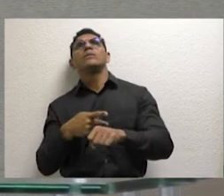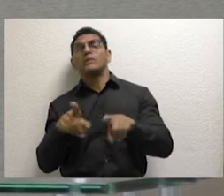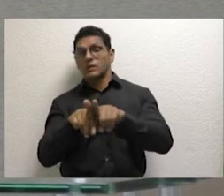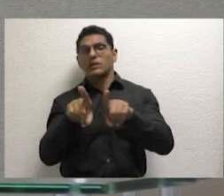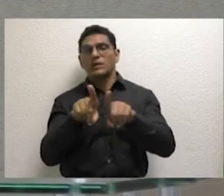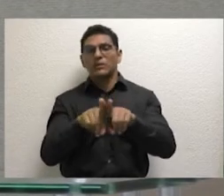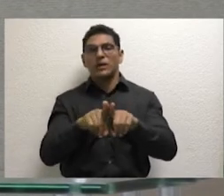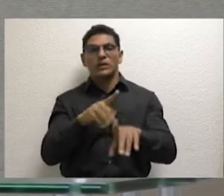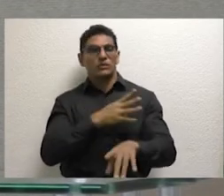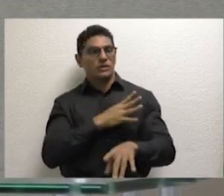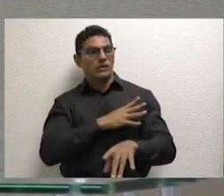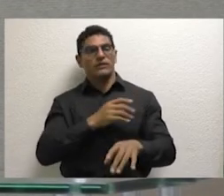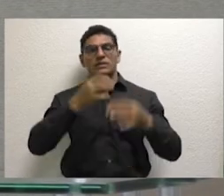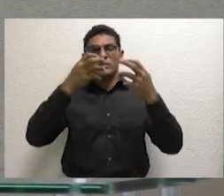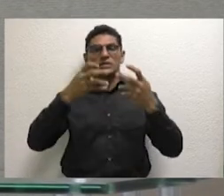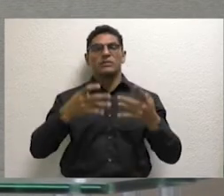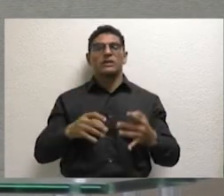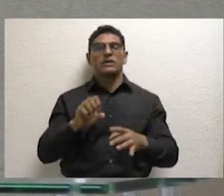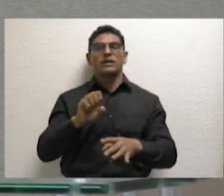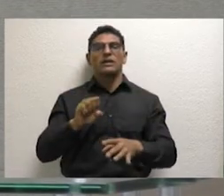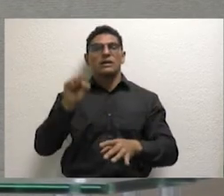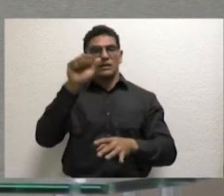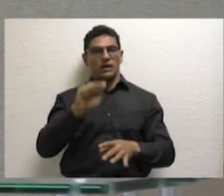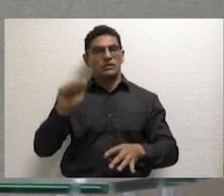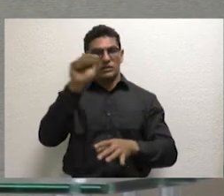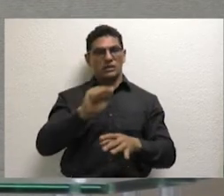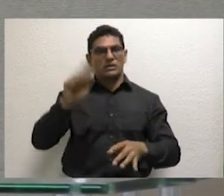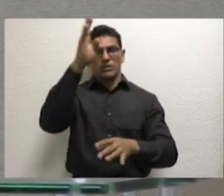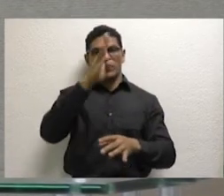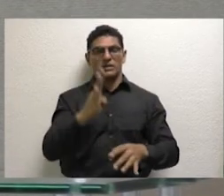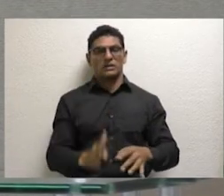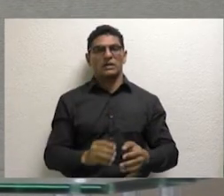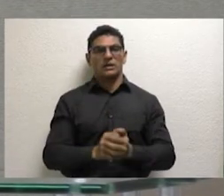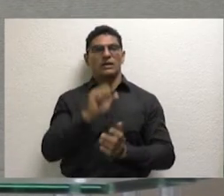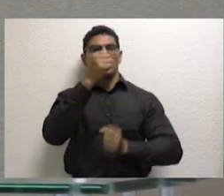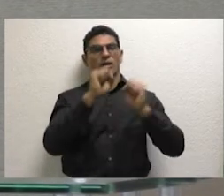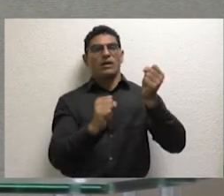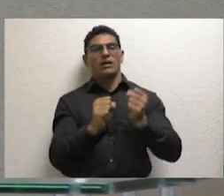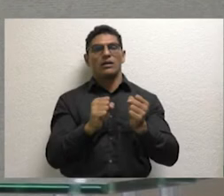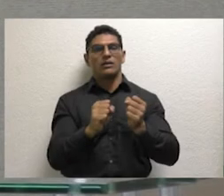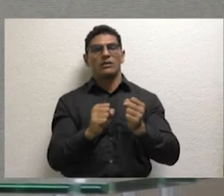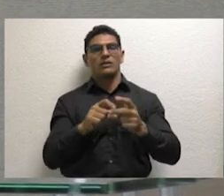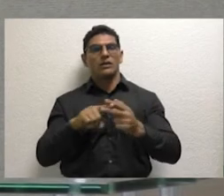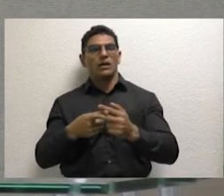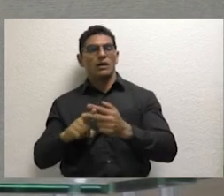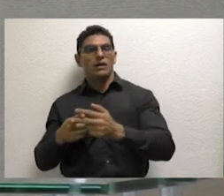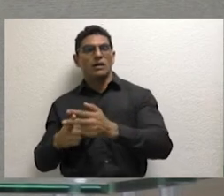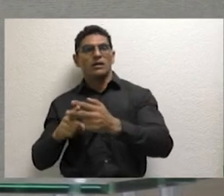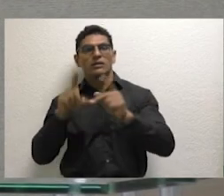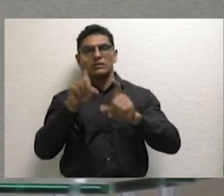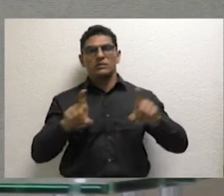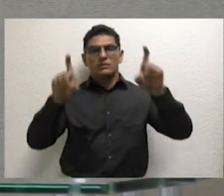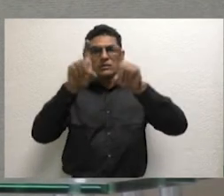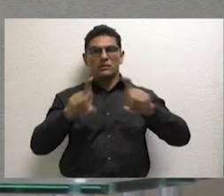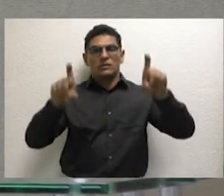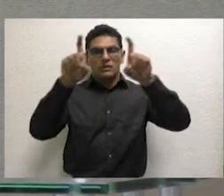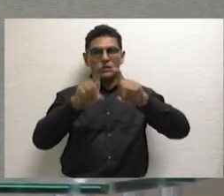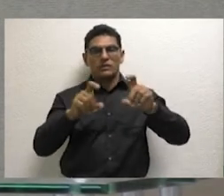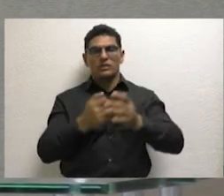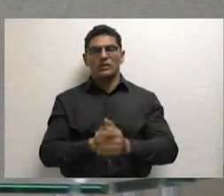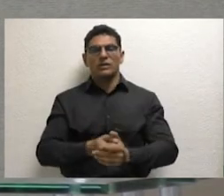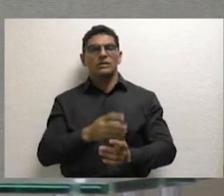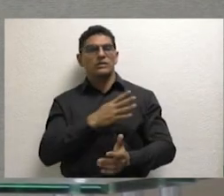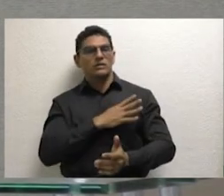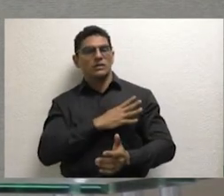sempre aqui que é a associação brasileira da indústria eletrônica e eletroeletrônica Serafim